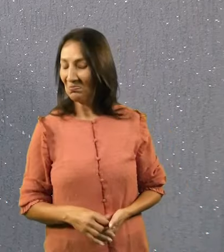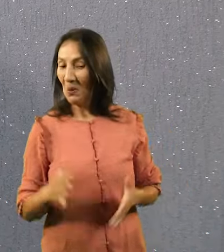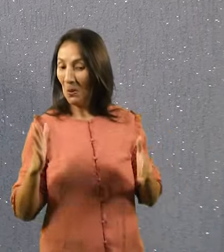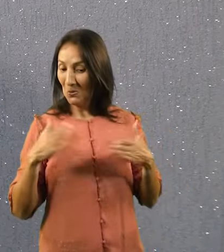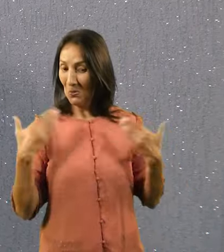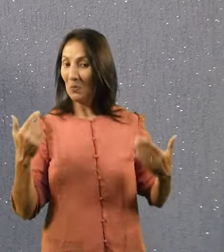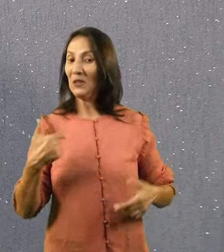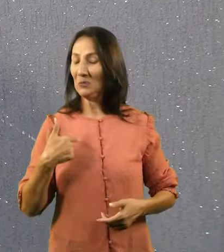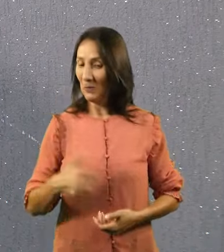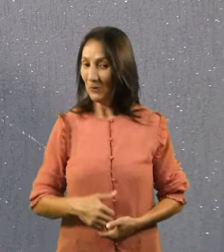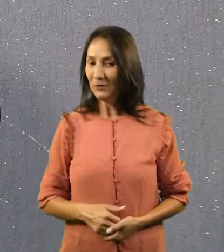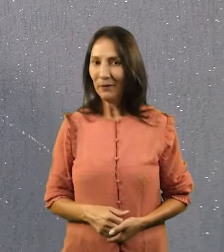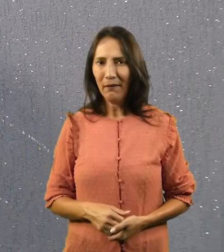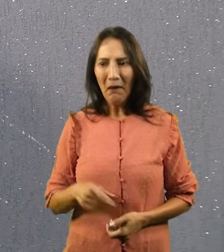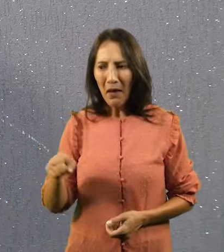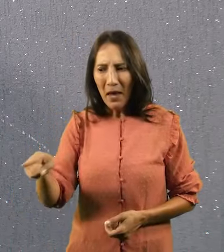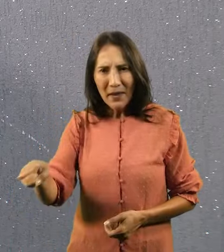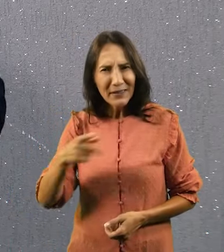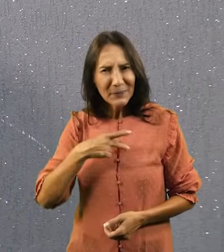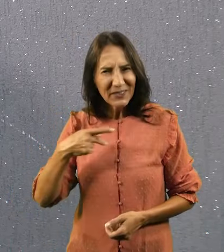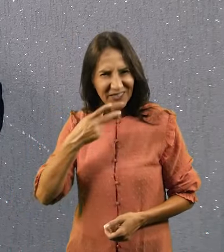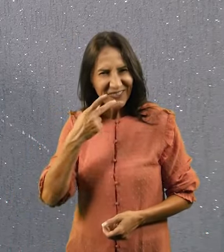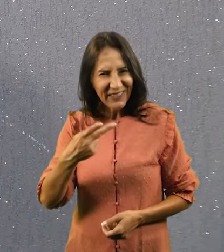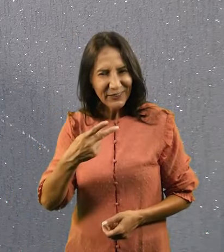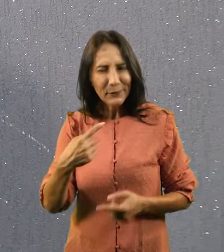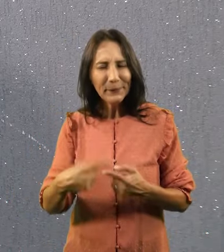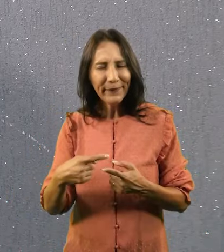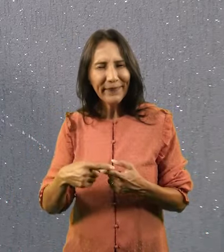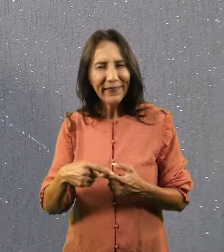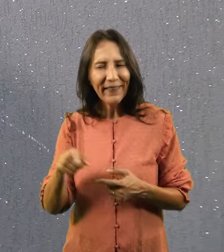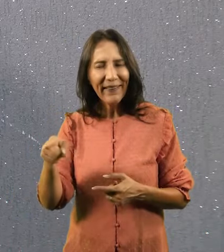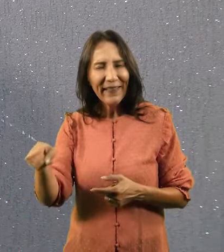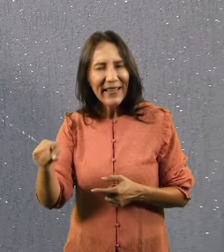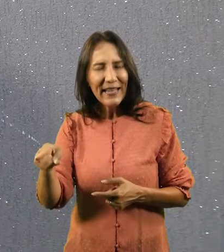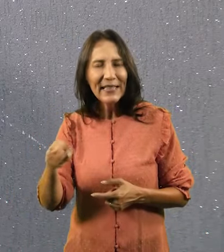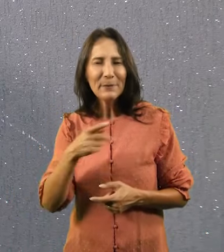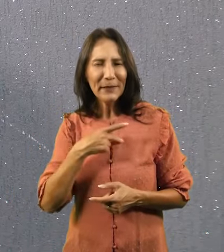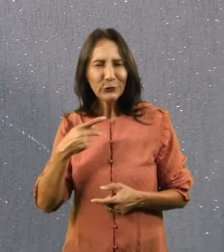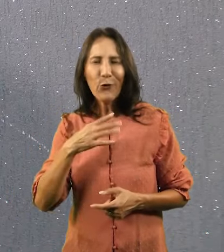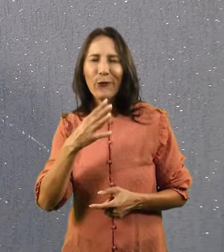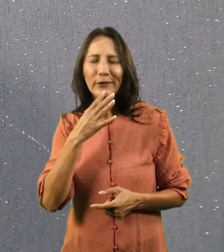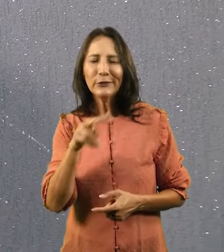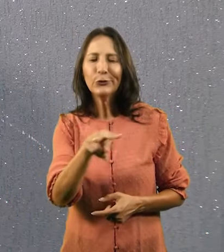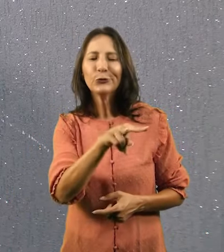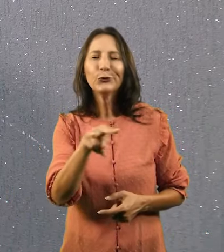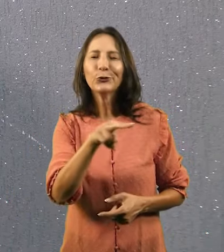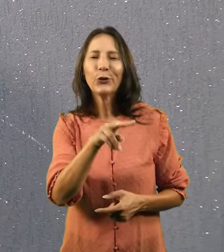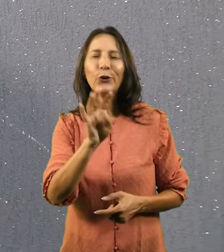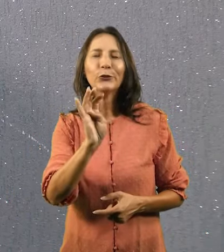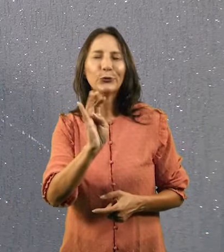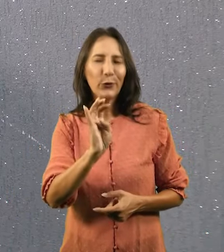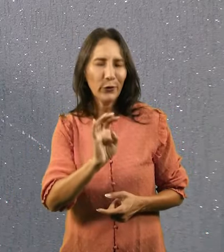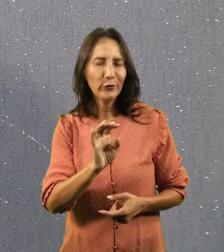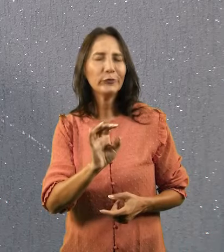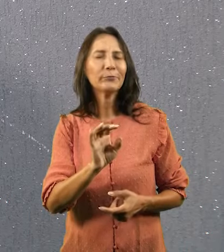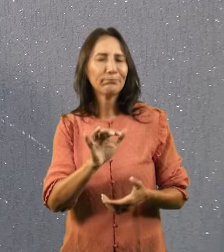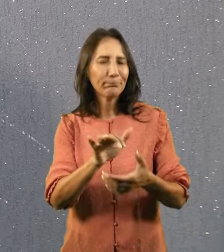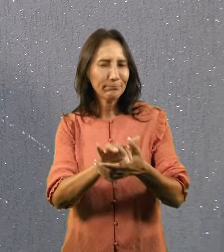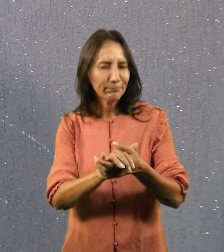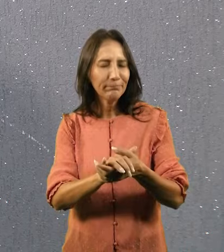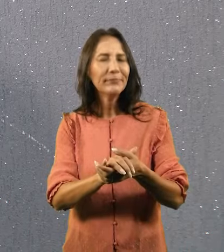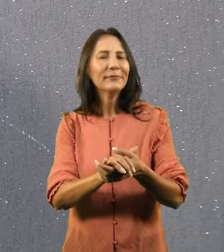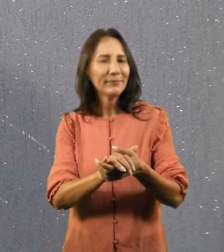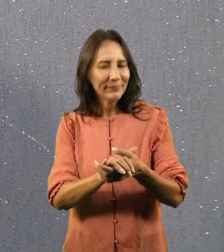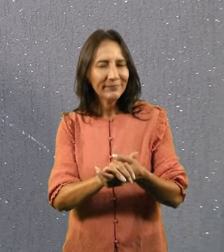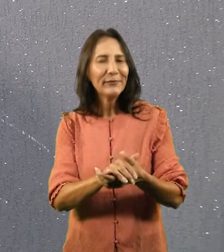surpresa para mim. Este pastor falou isso porque ele conhecia a vida daquele casal, o relacionamento daquele casal de noivos